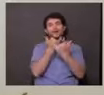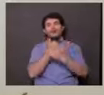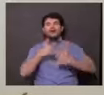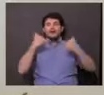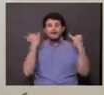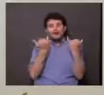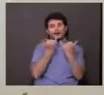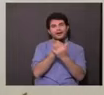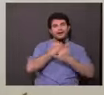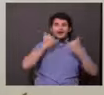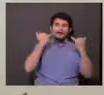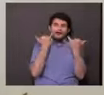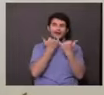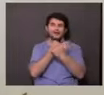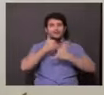Aleluia.